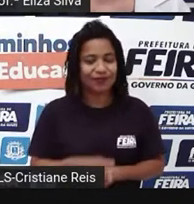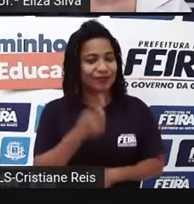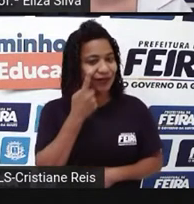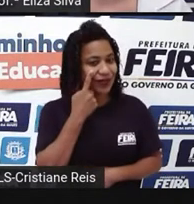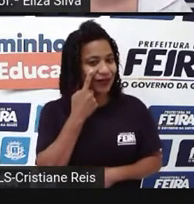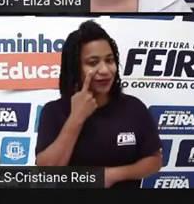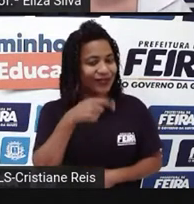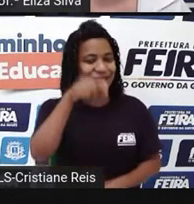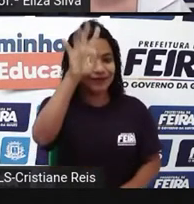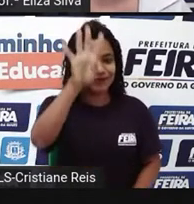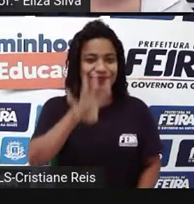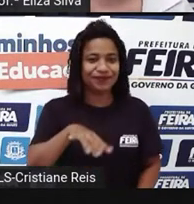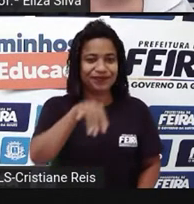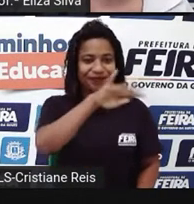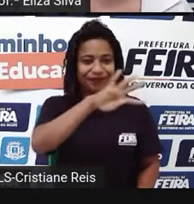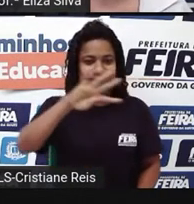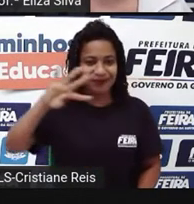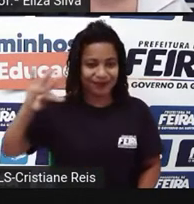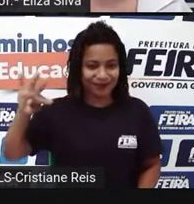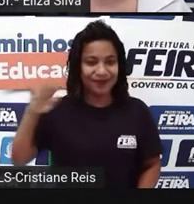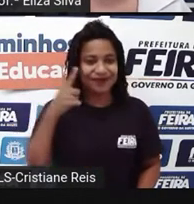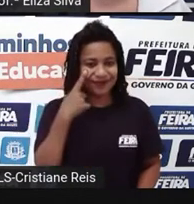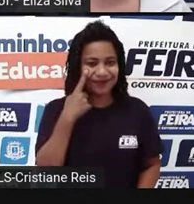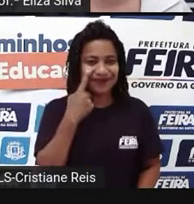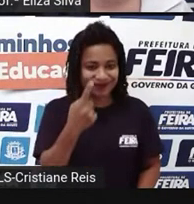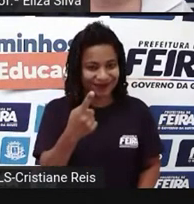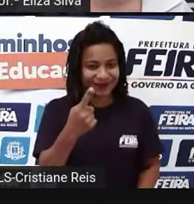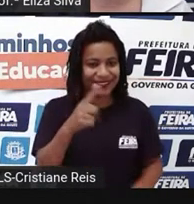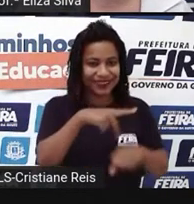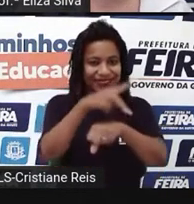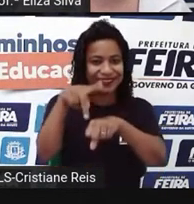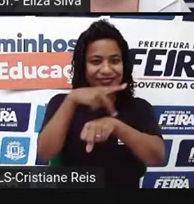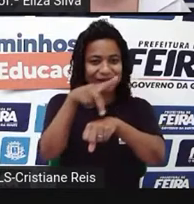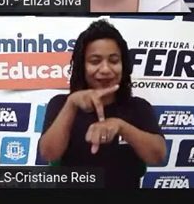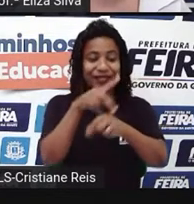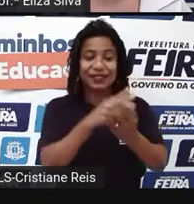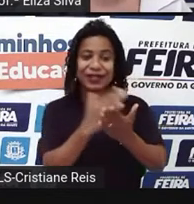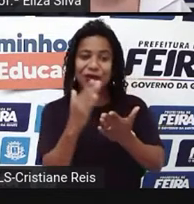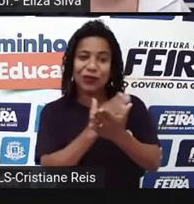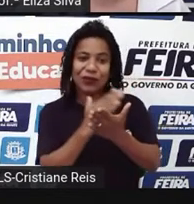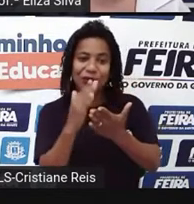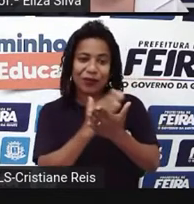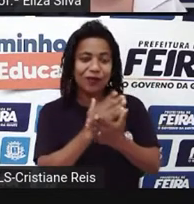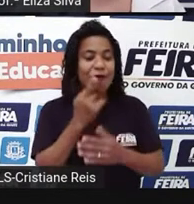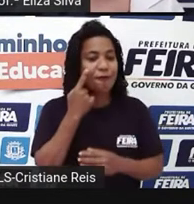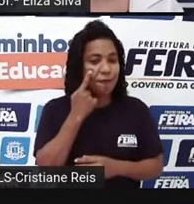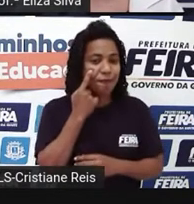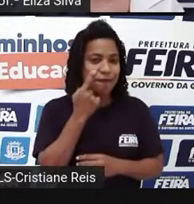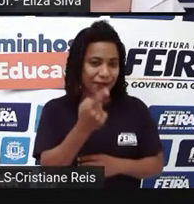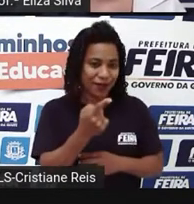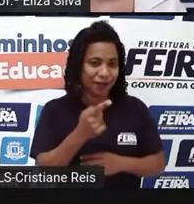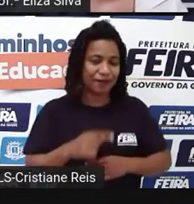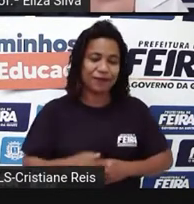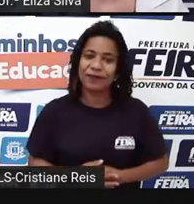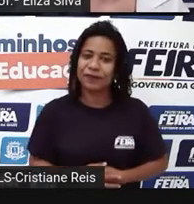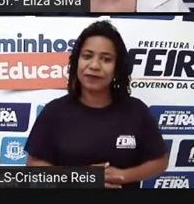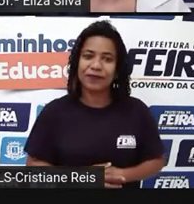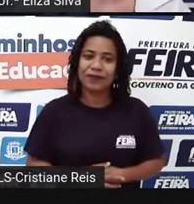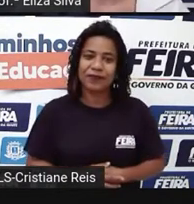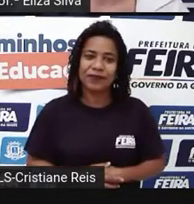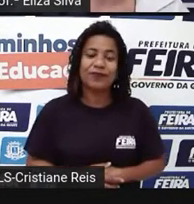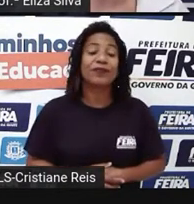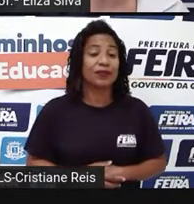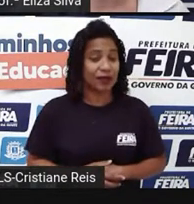Vejam que eu espelho para vocês uma tabela, né, com alguns países que eu escolhi do vídeo que nós acabamos de assistir, para a